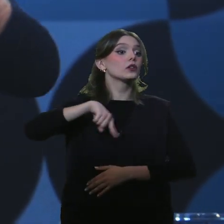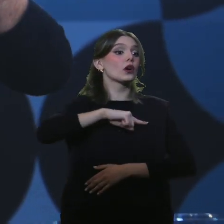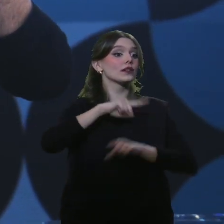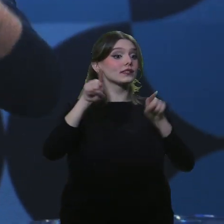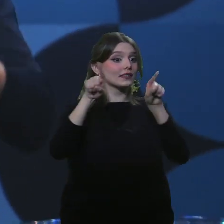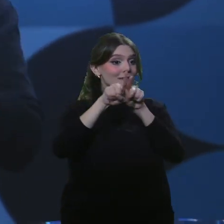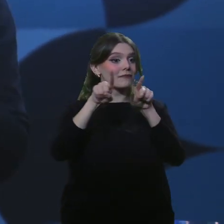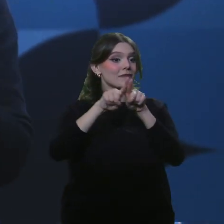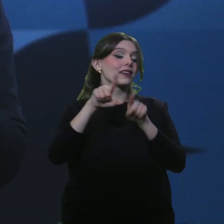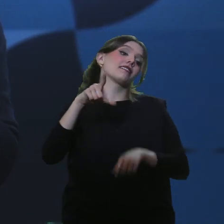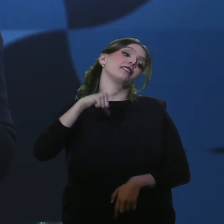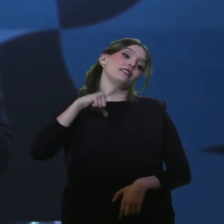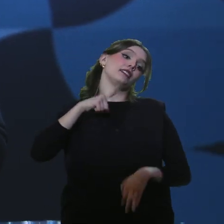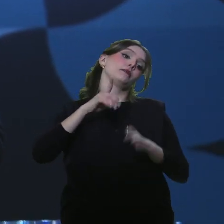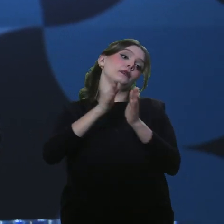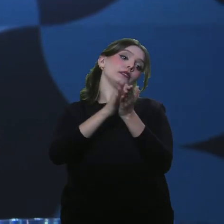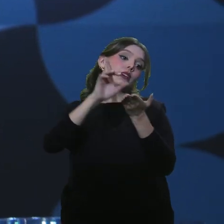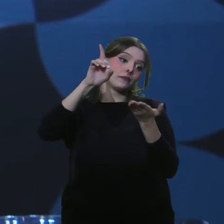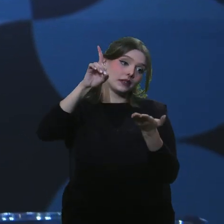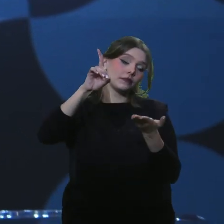muito poderosa.